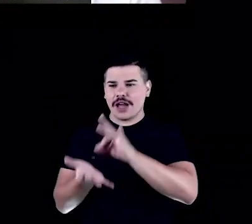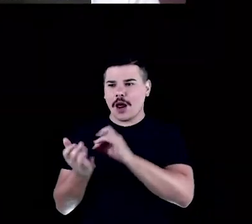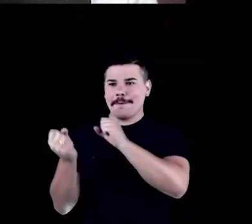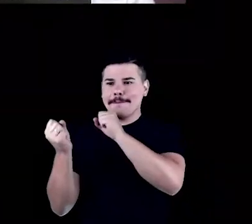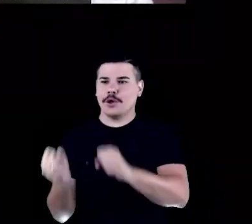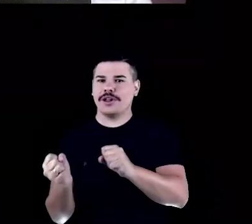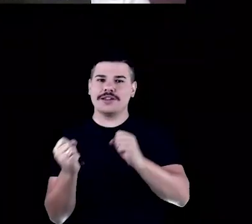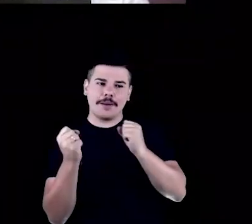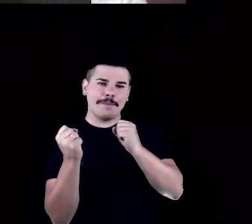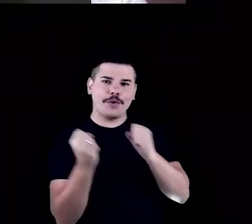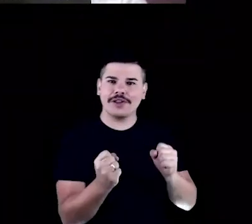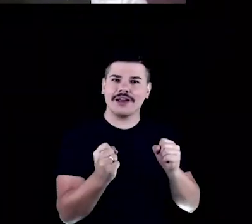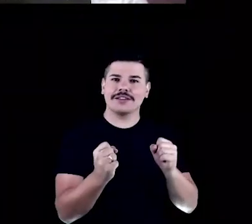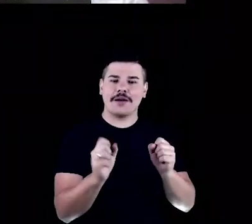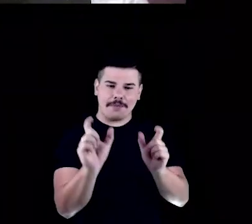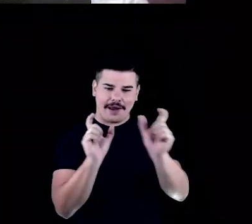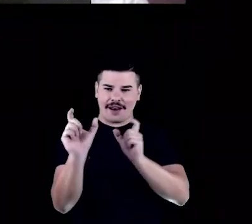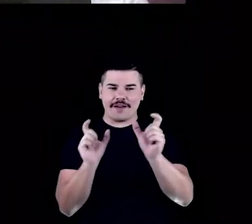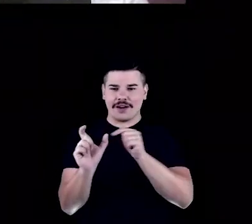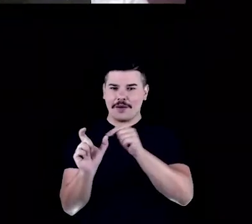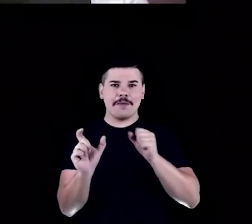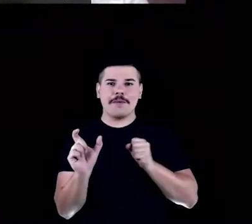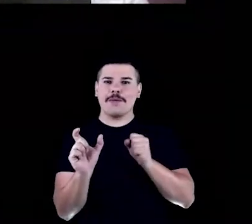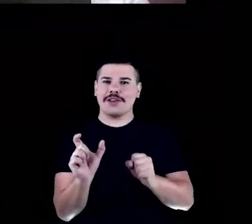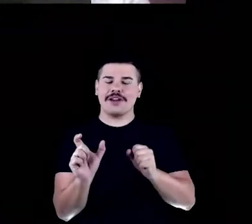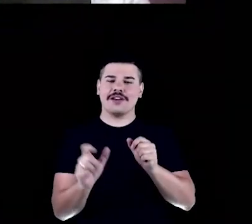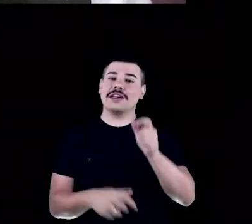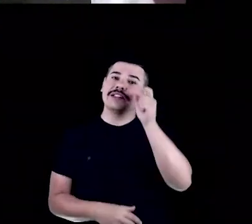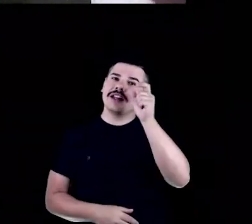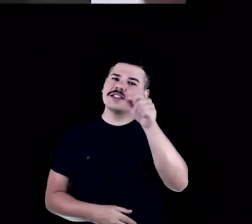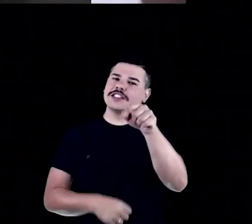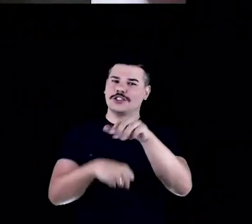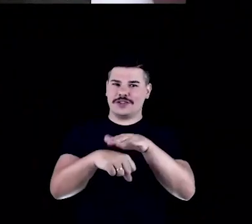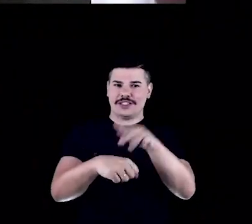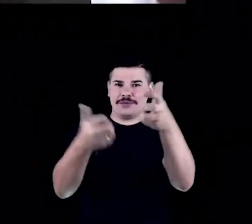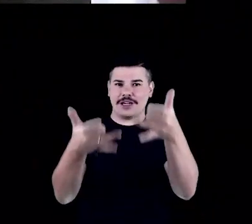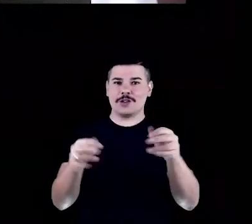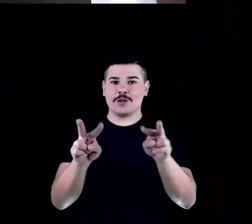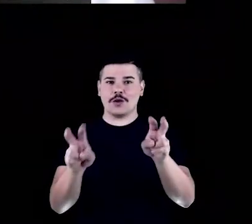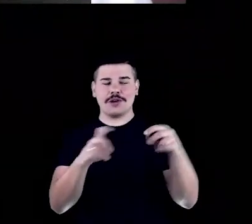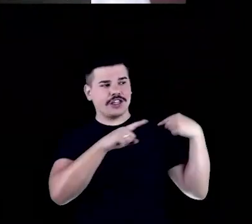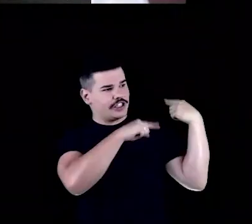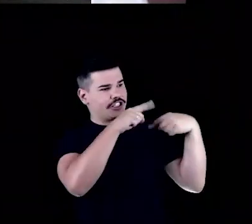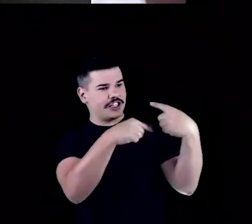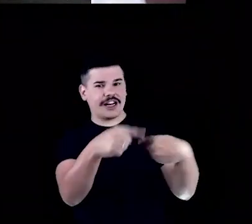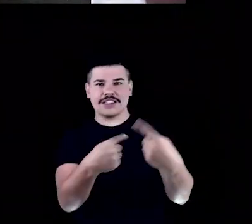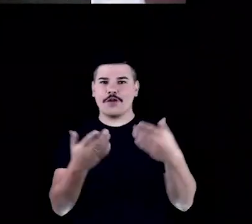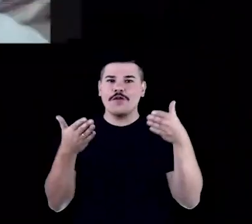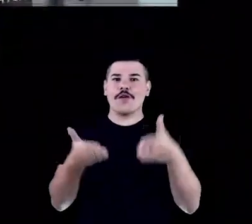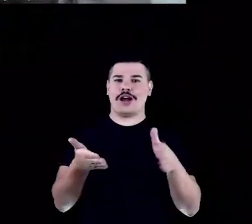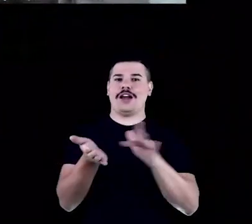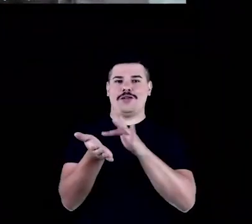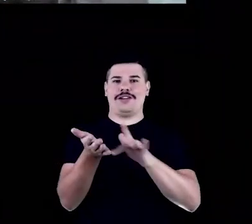caráter de potência de corpo da palavra. Fica interessante essa coisa da